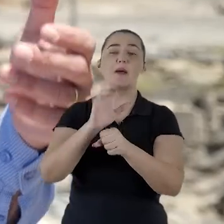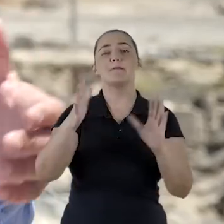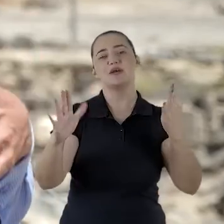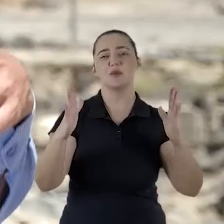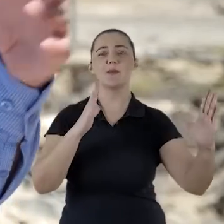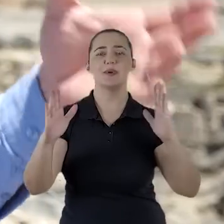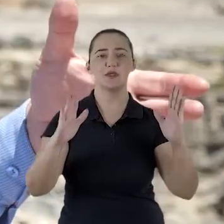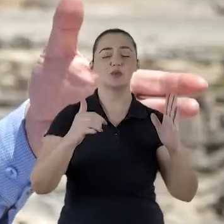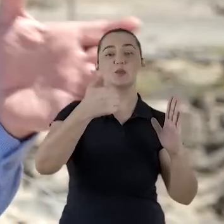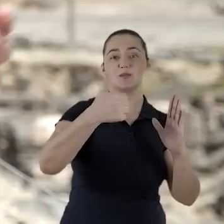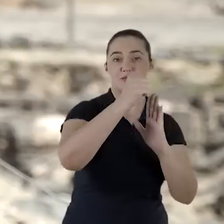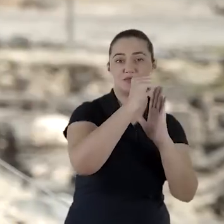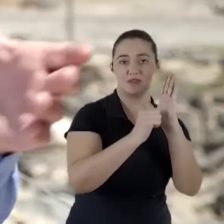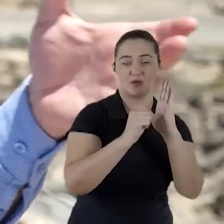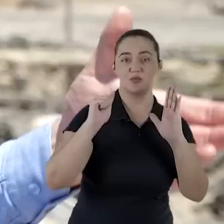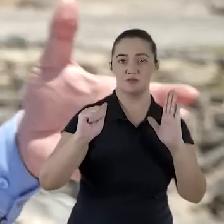de Cristo.